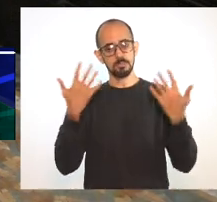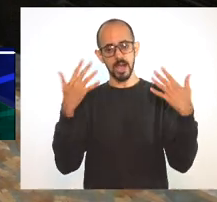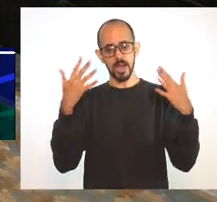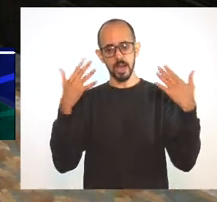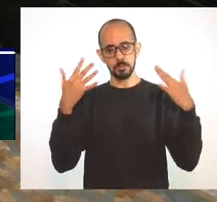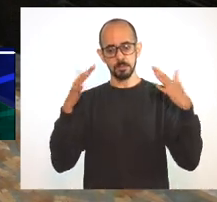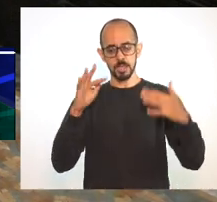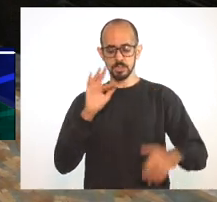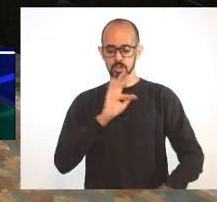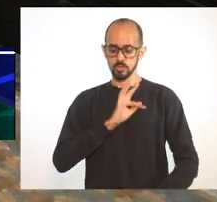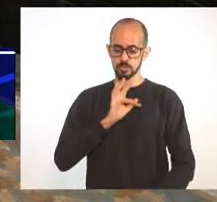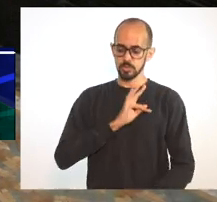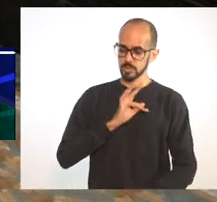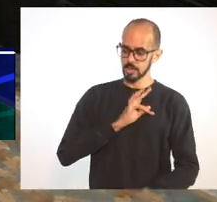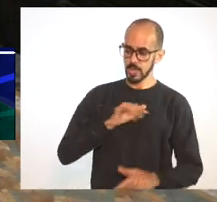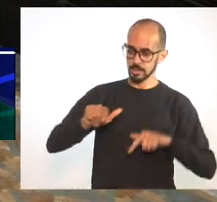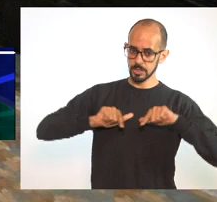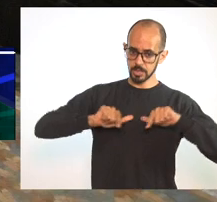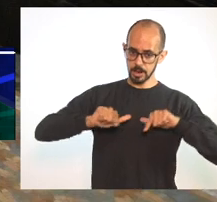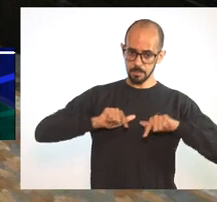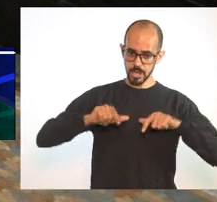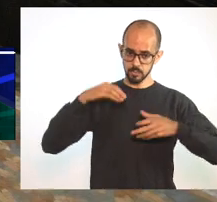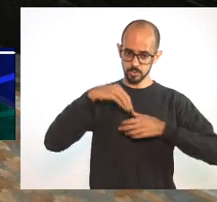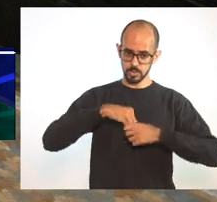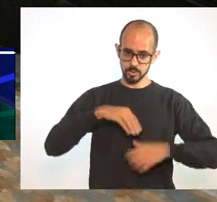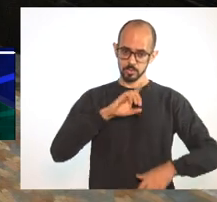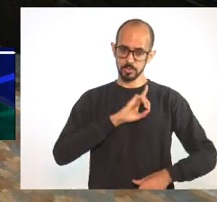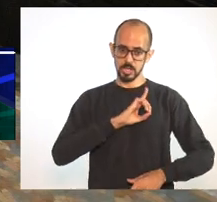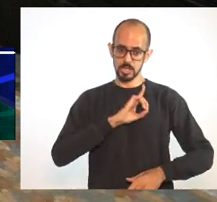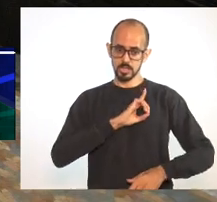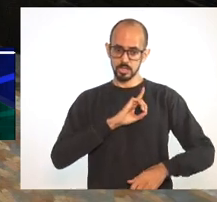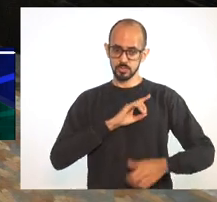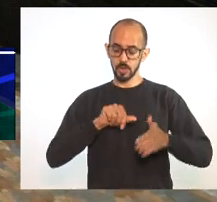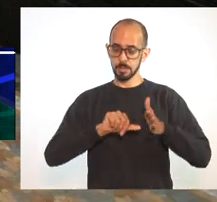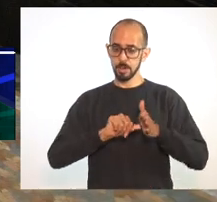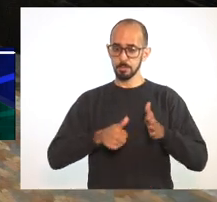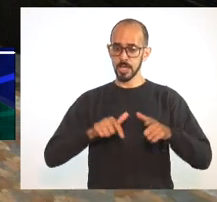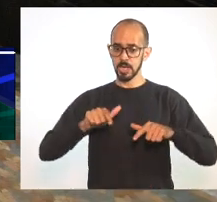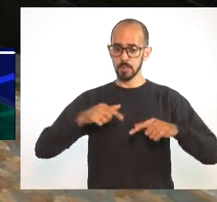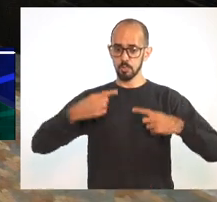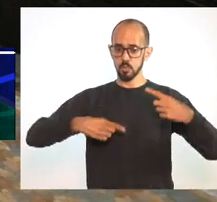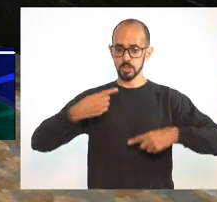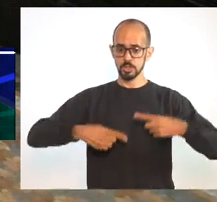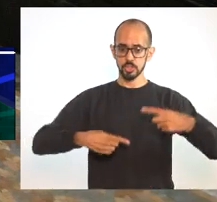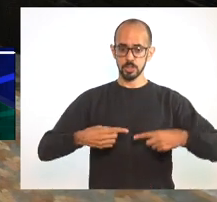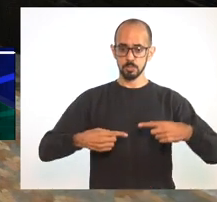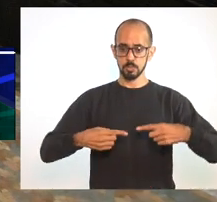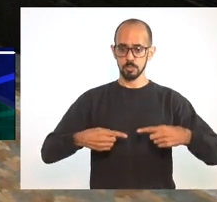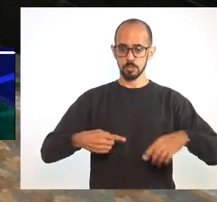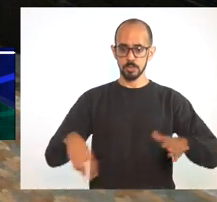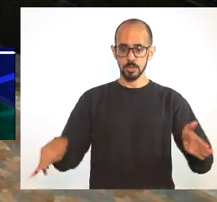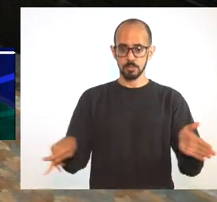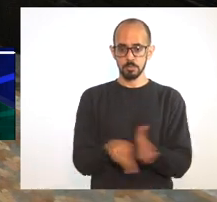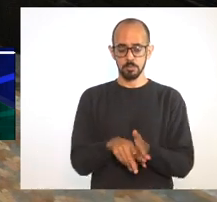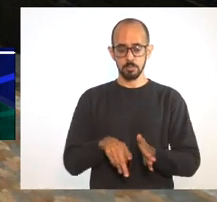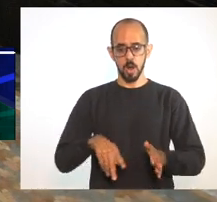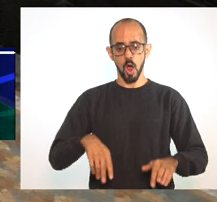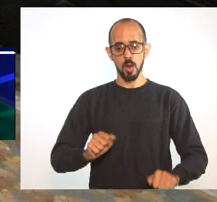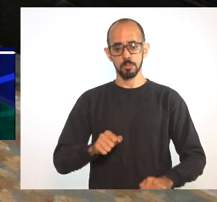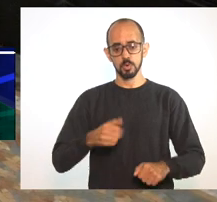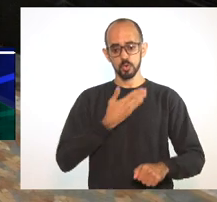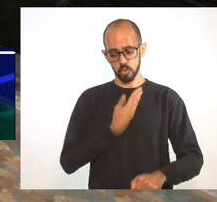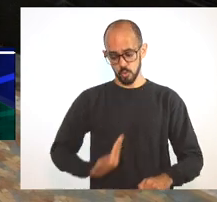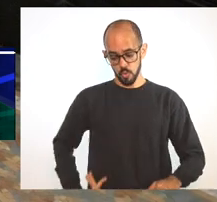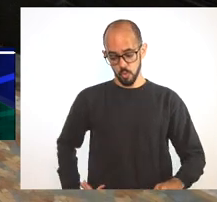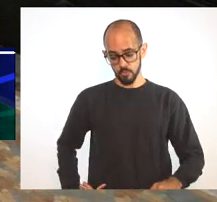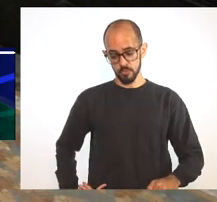nas delegacias. Essa que foi a primeira política pública de atendimento às mulheres criada no governo